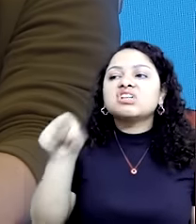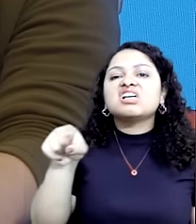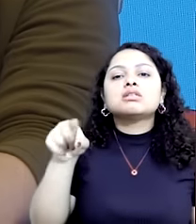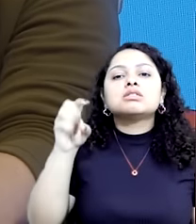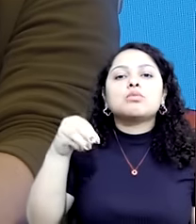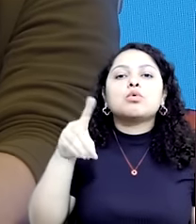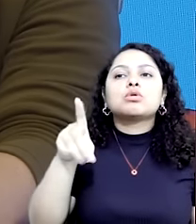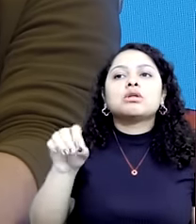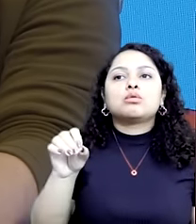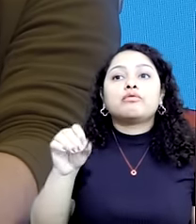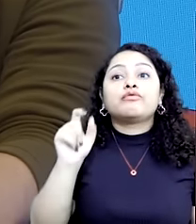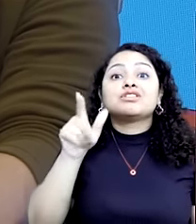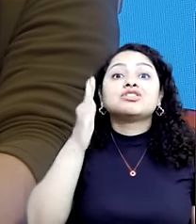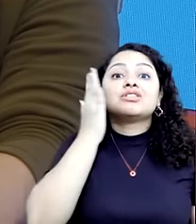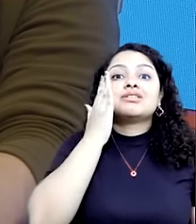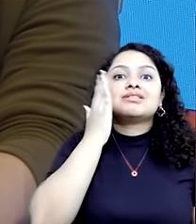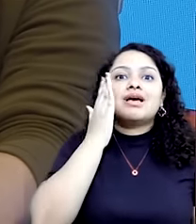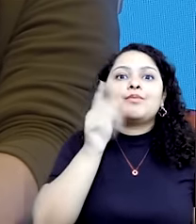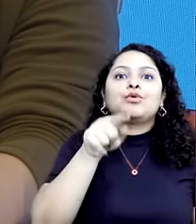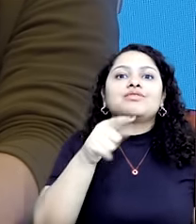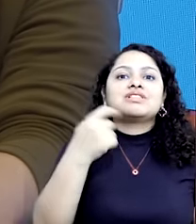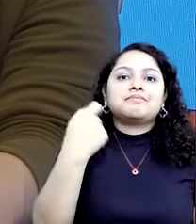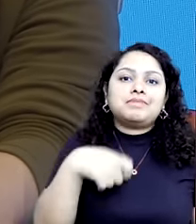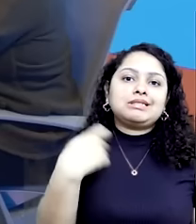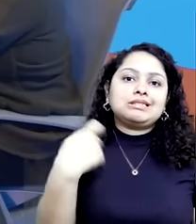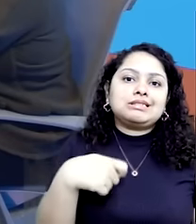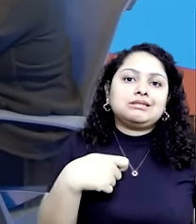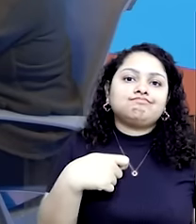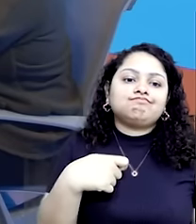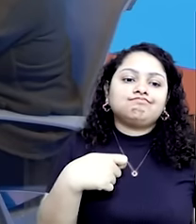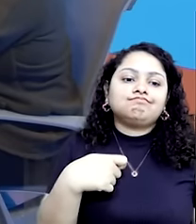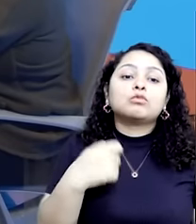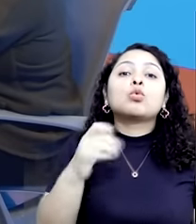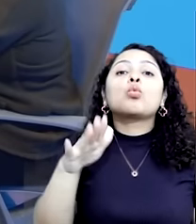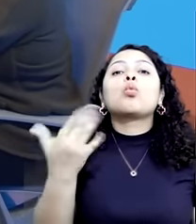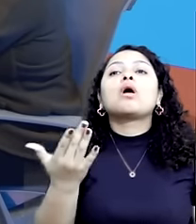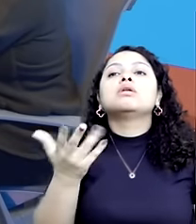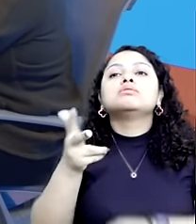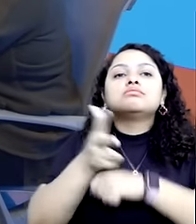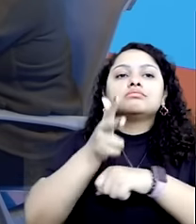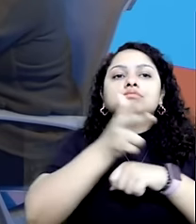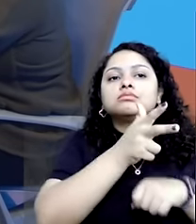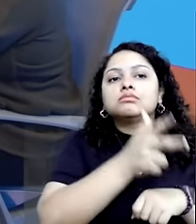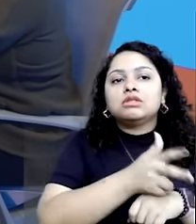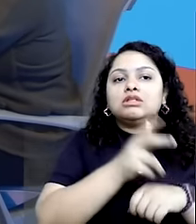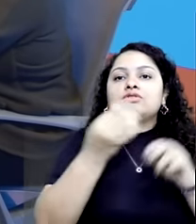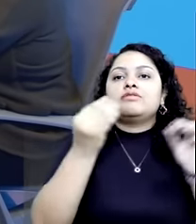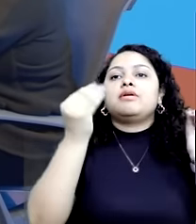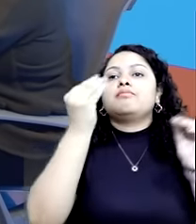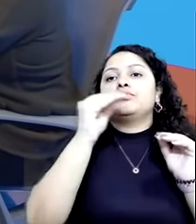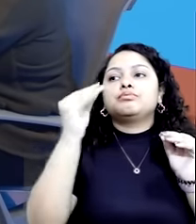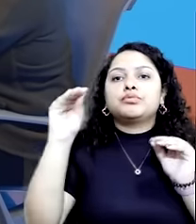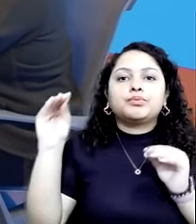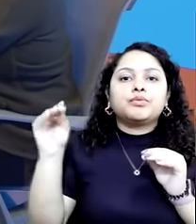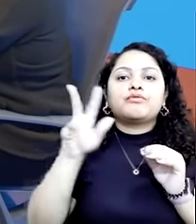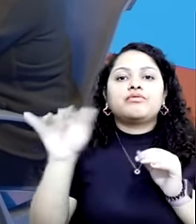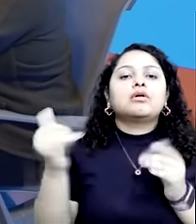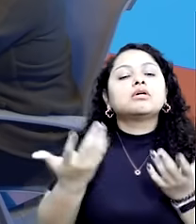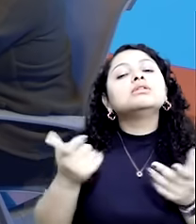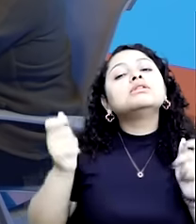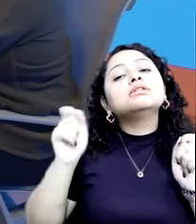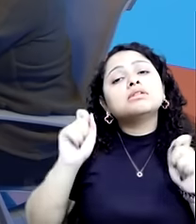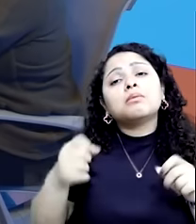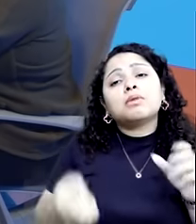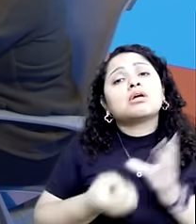modelo el Você já sabe o que você precisa né Quais as tomadas ali que depois você vai substituir e dá para se criar do